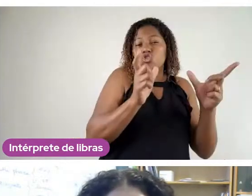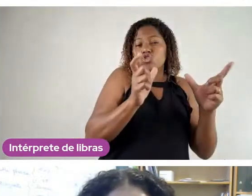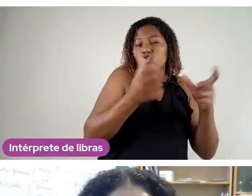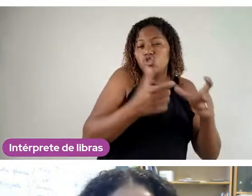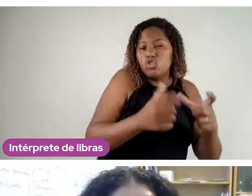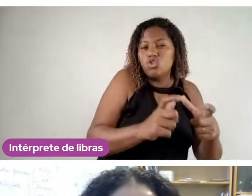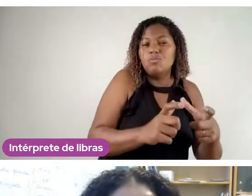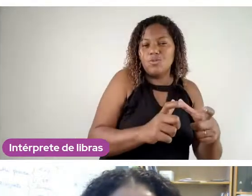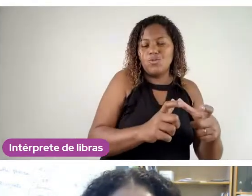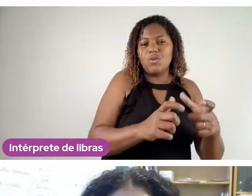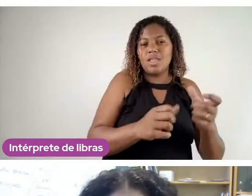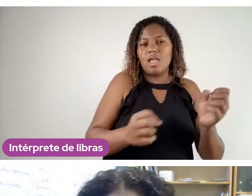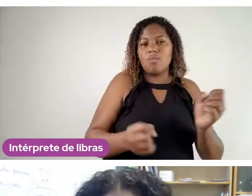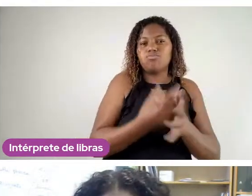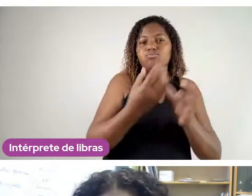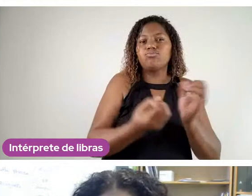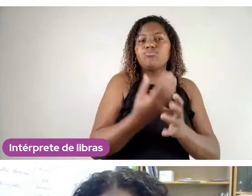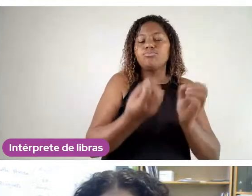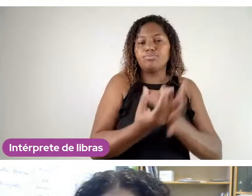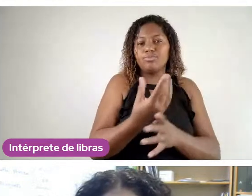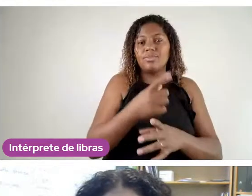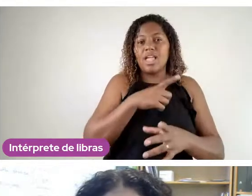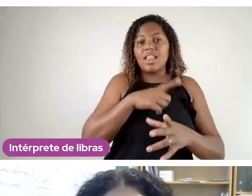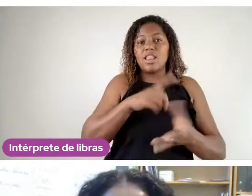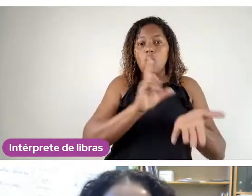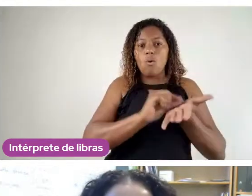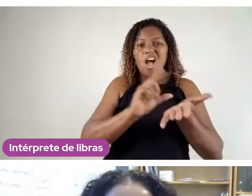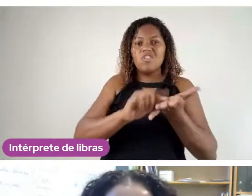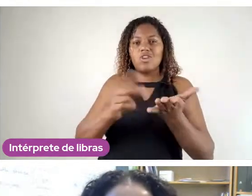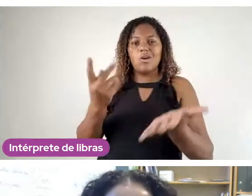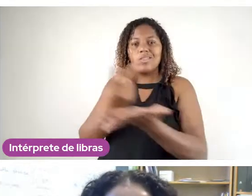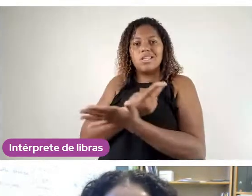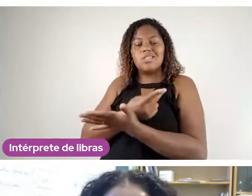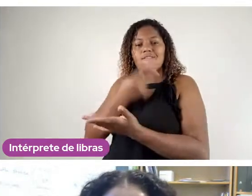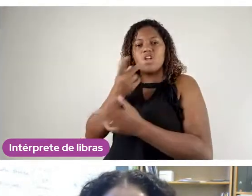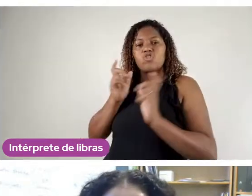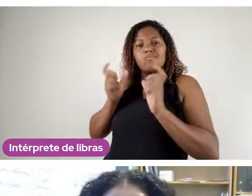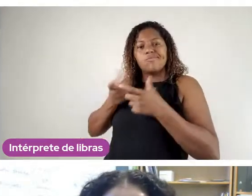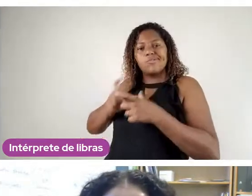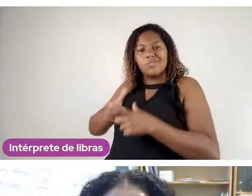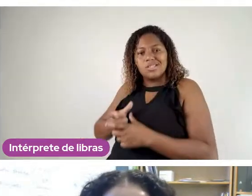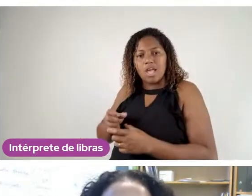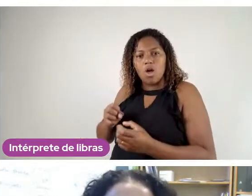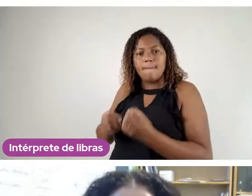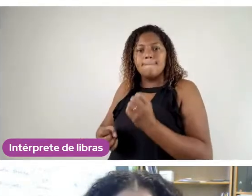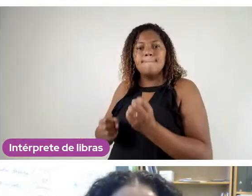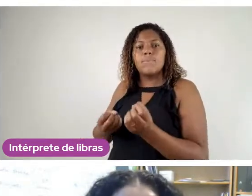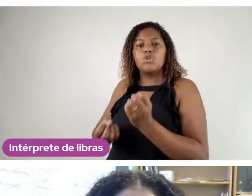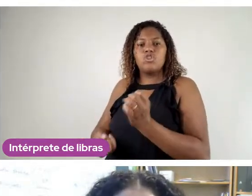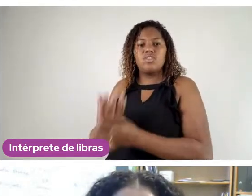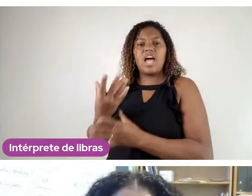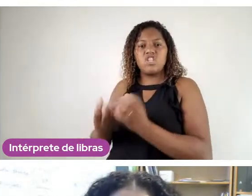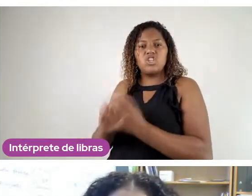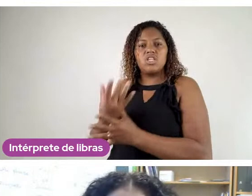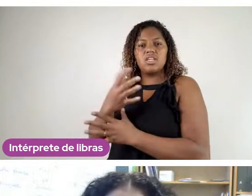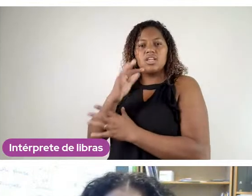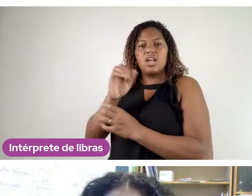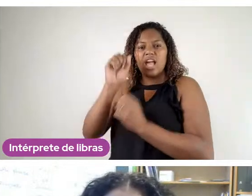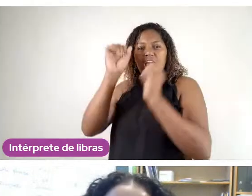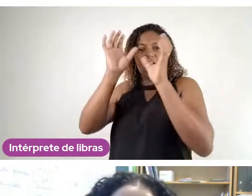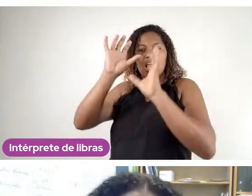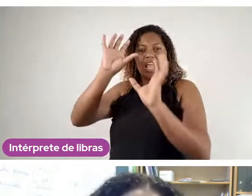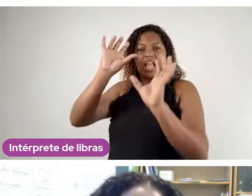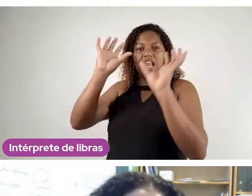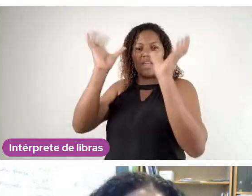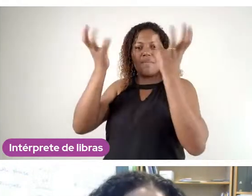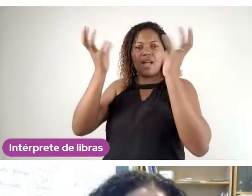primária. Teve um artigo que saiu recentemente que falou em diminuição de produtividade primária oceânica, e ao mesmo tempo a gente vê um aumento